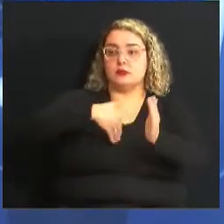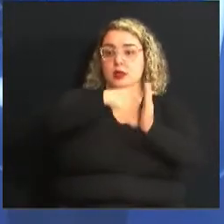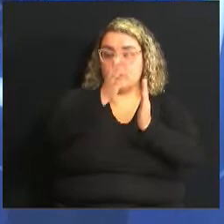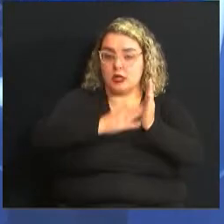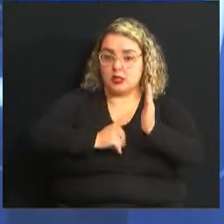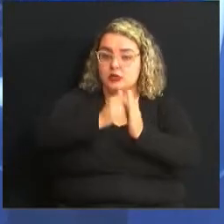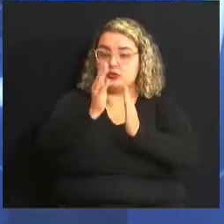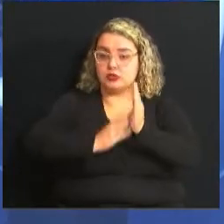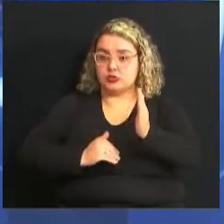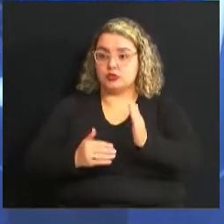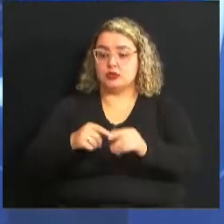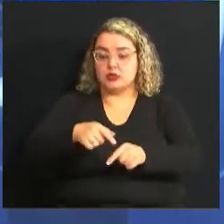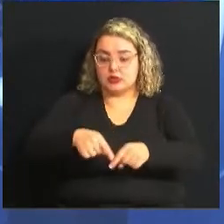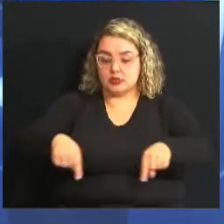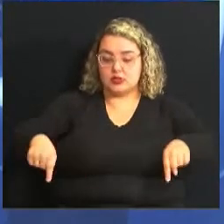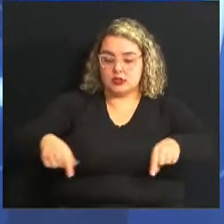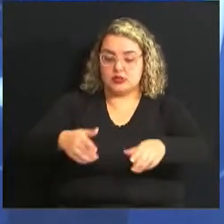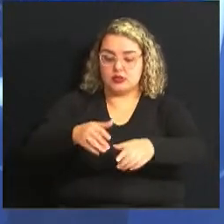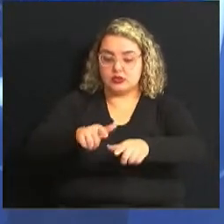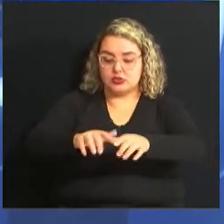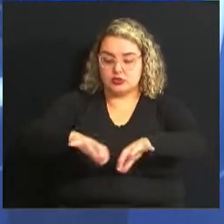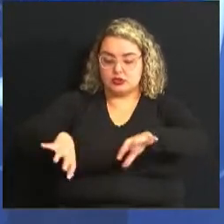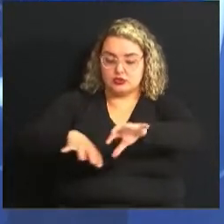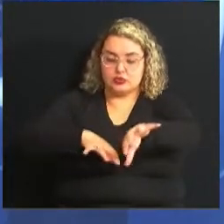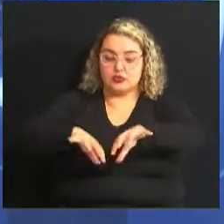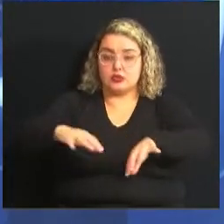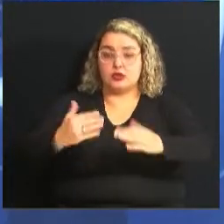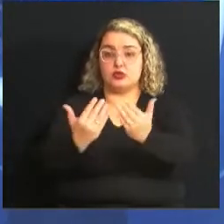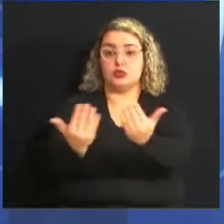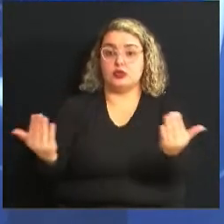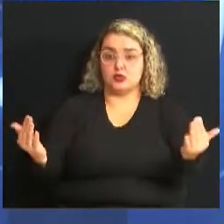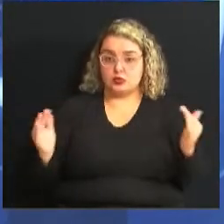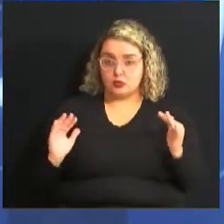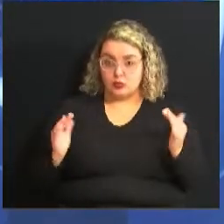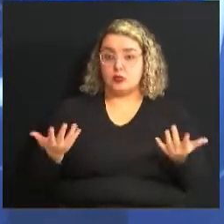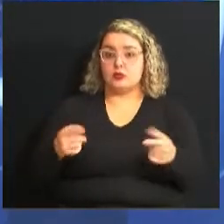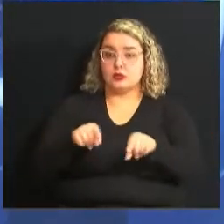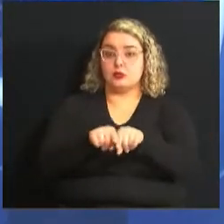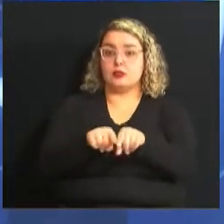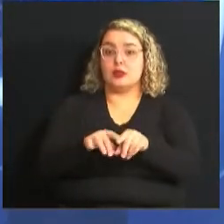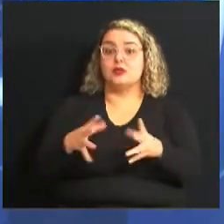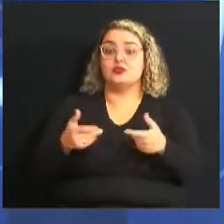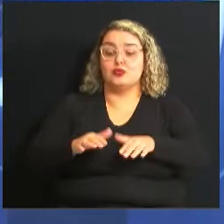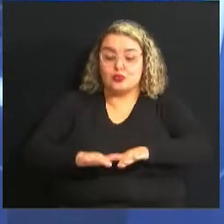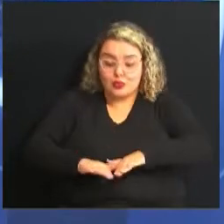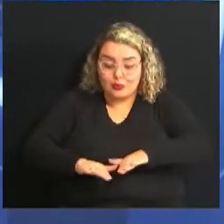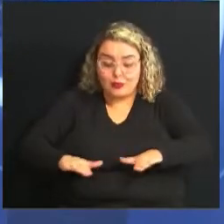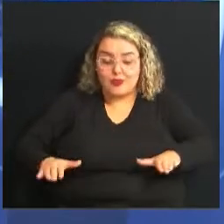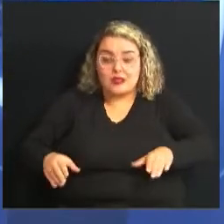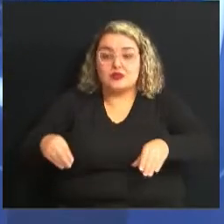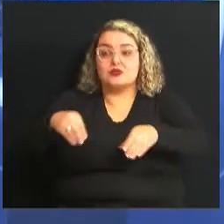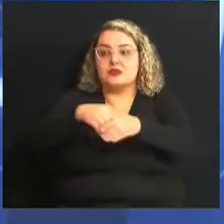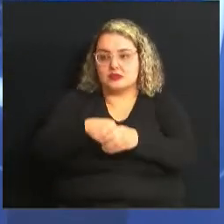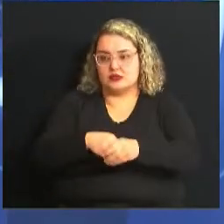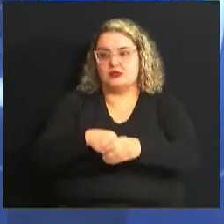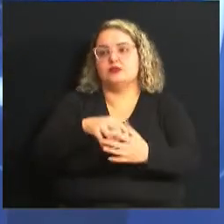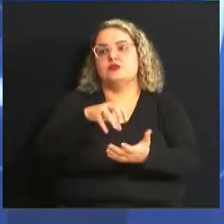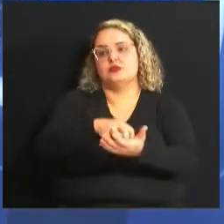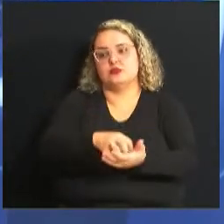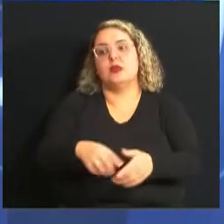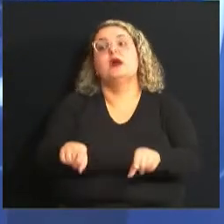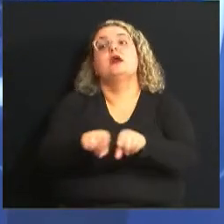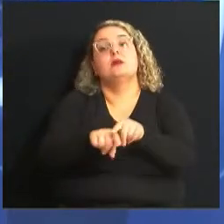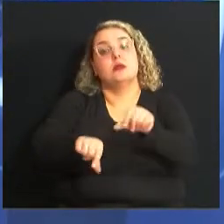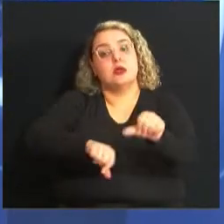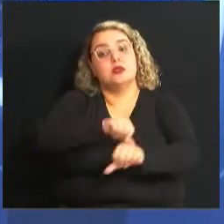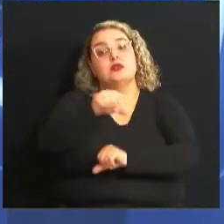divisórias internas e muros do prédio da unidade. No entanto, todo o piso interno do centro de saúde também será trocado.